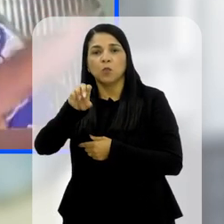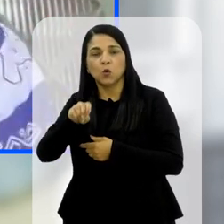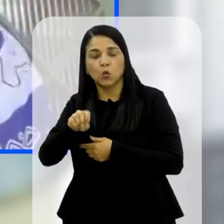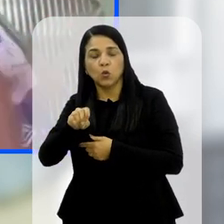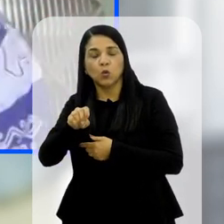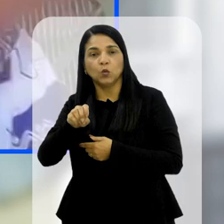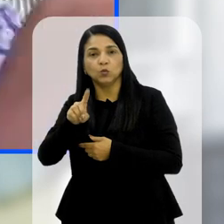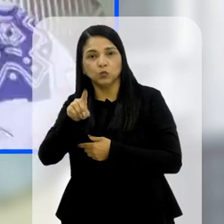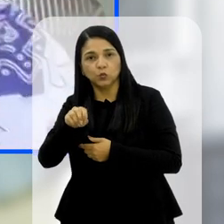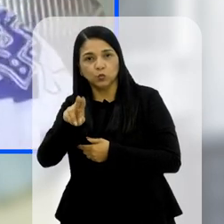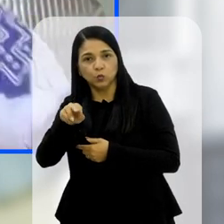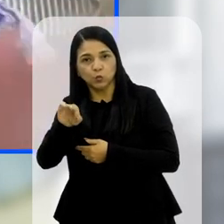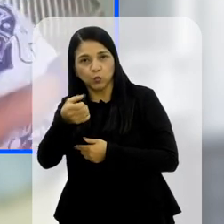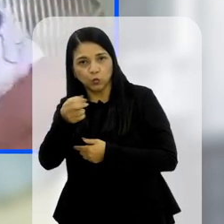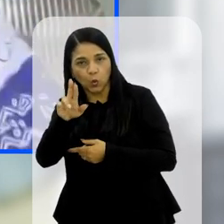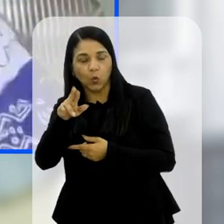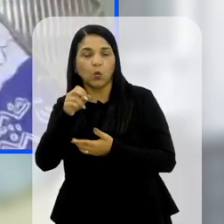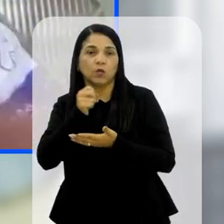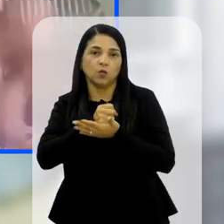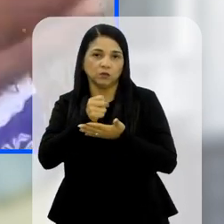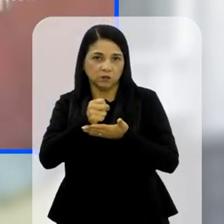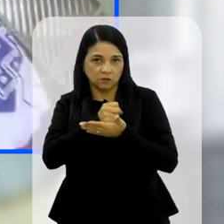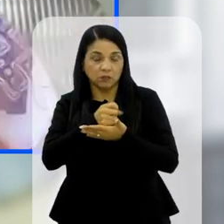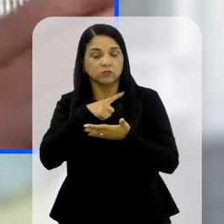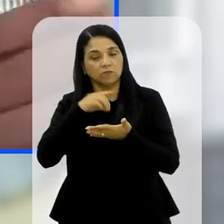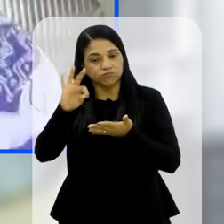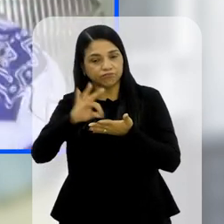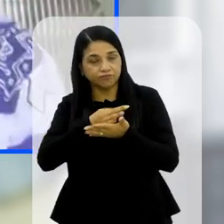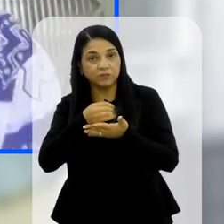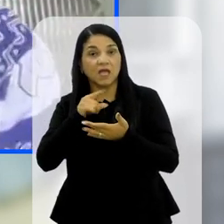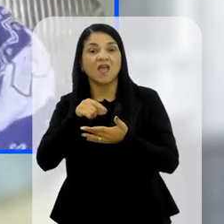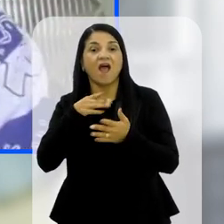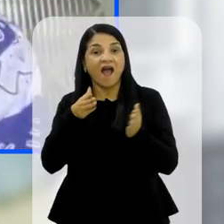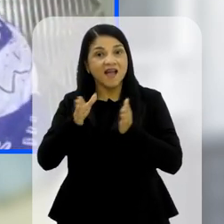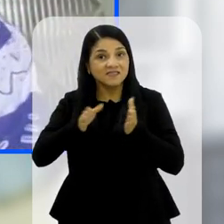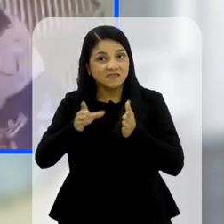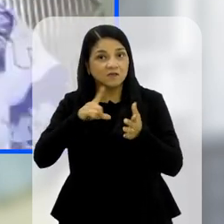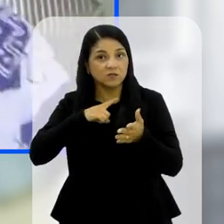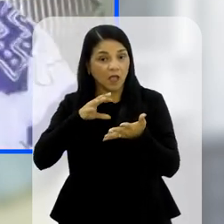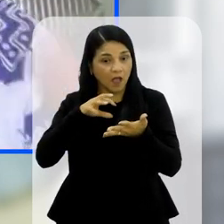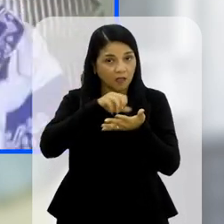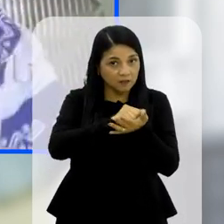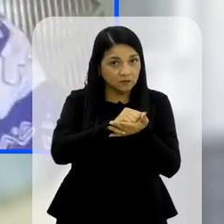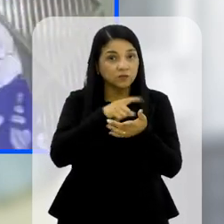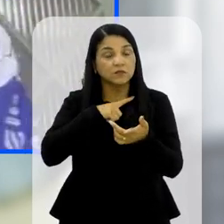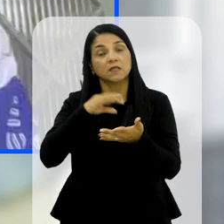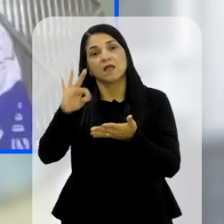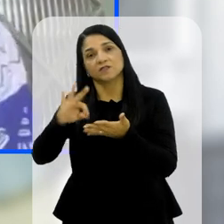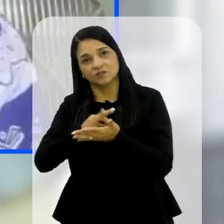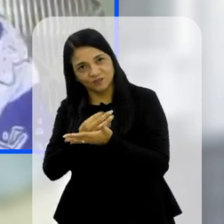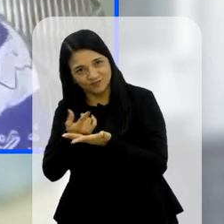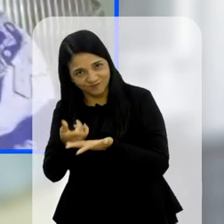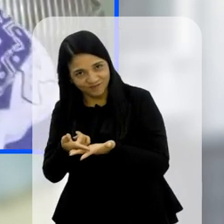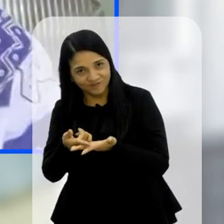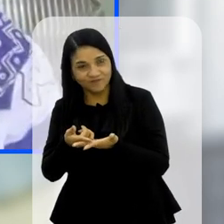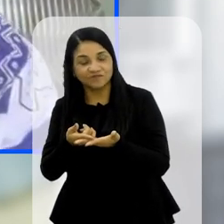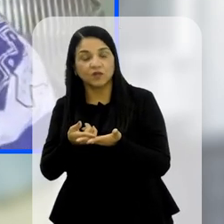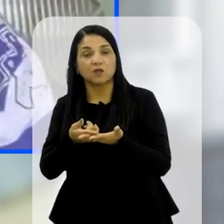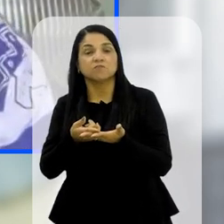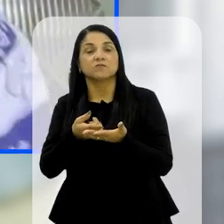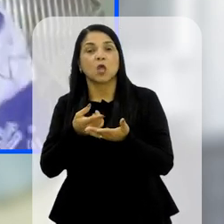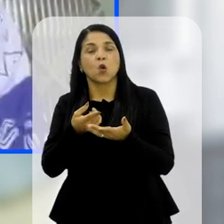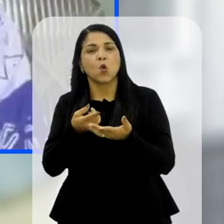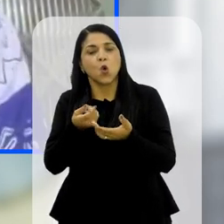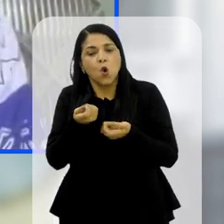para contratantes, e aí você também se inscreve, porque só tem acesso aos cadastrados quem está inscrito também, que é uma forma da